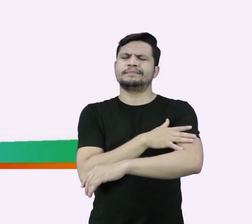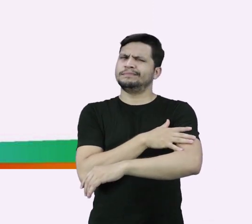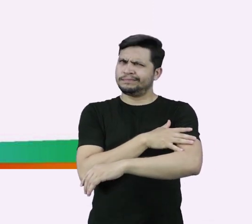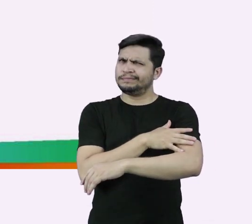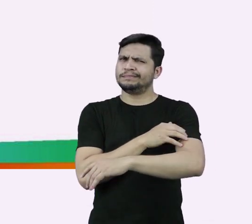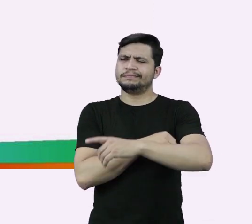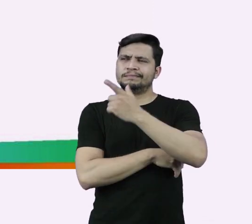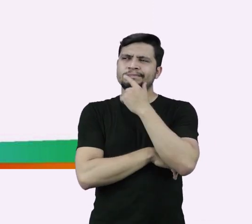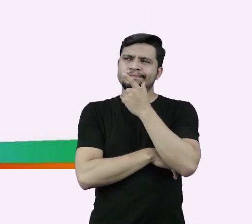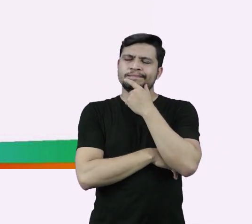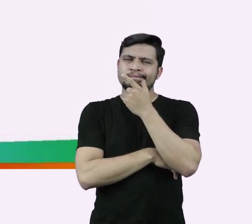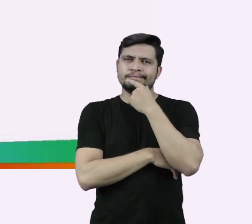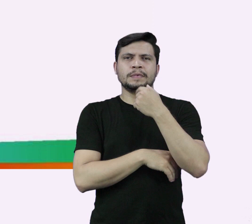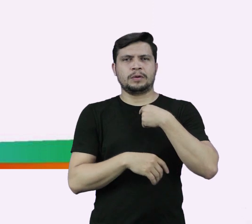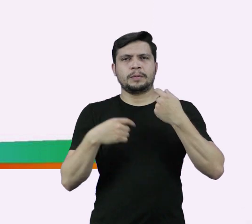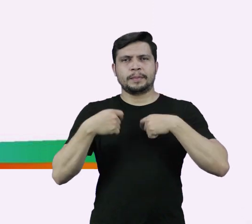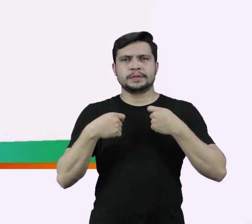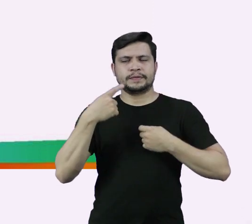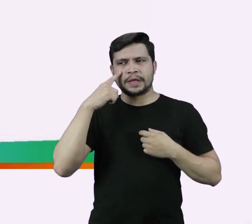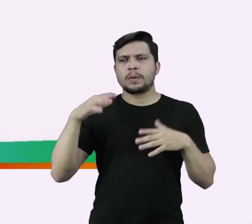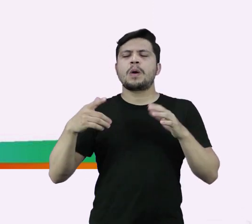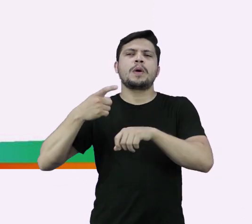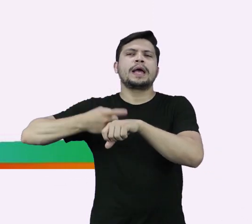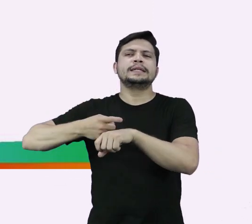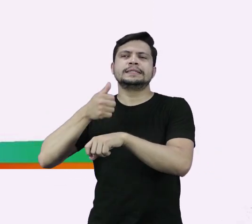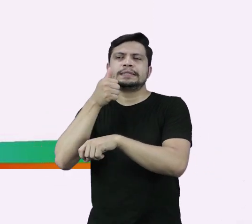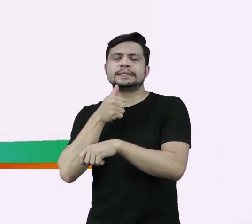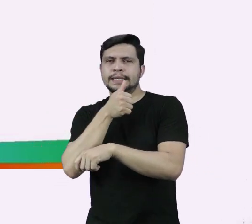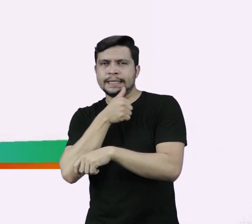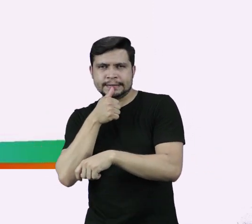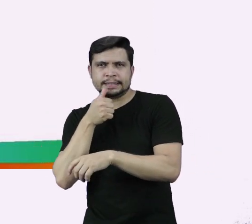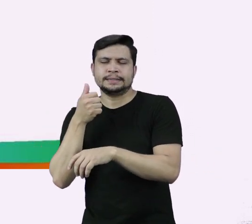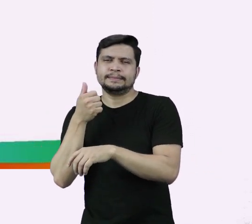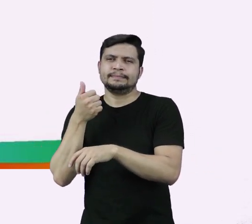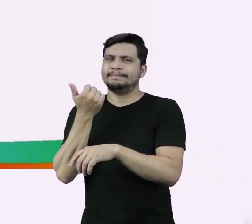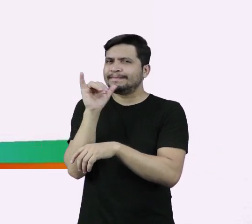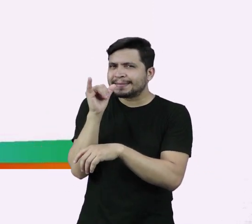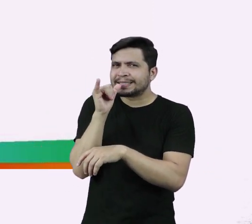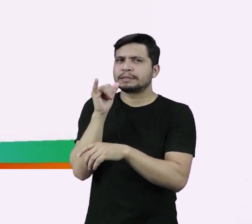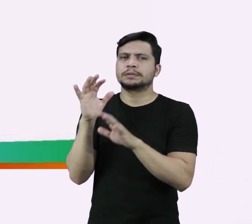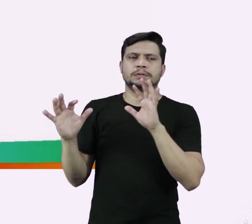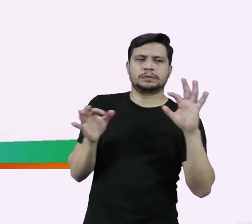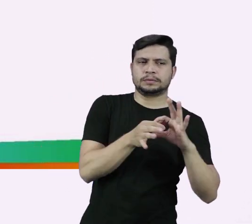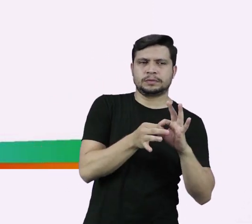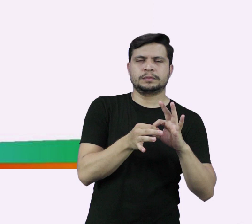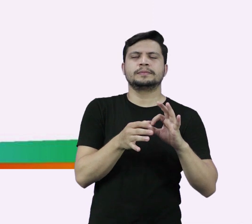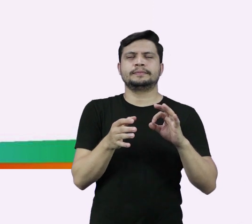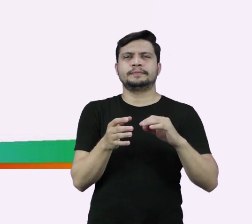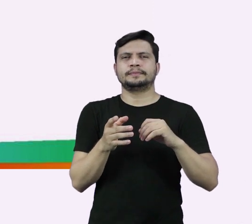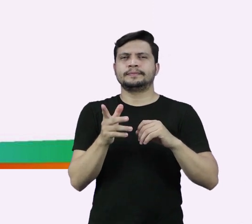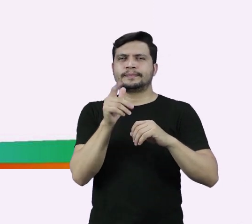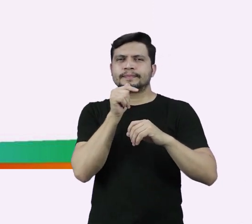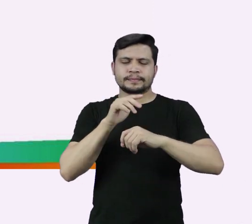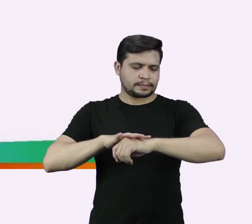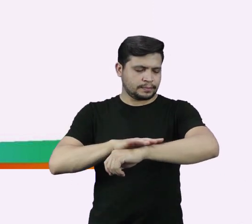aqui saber distinguir qual é a resistência associada a uma pele molhada. No caso, seria 1 kΩ, certo?